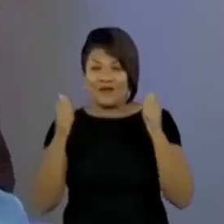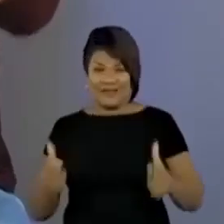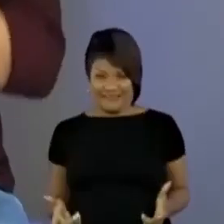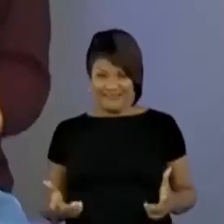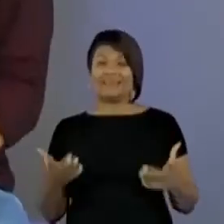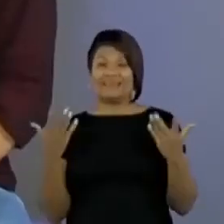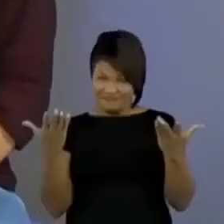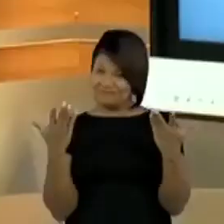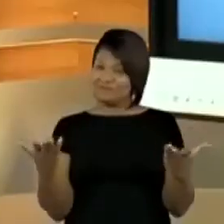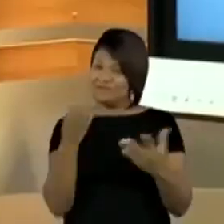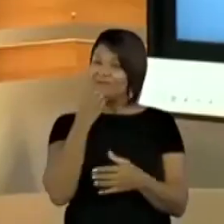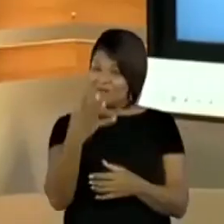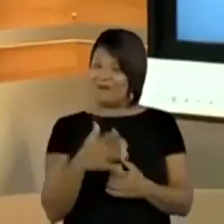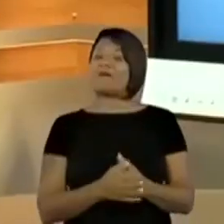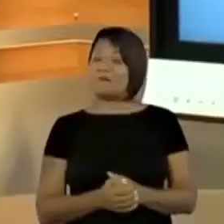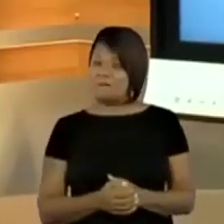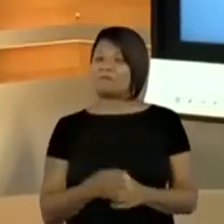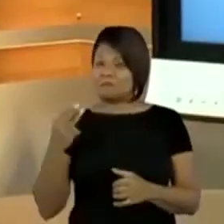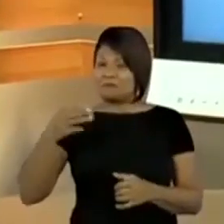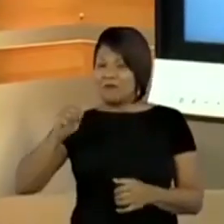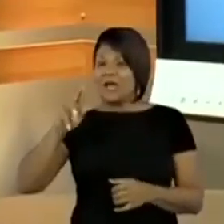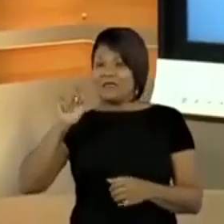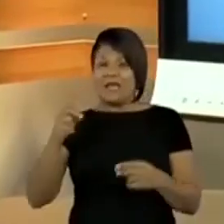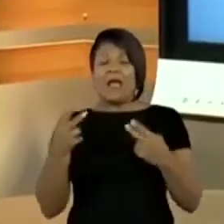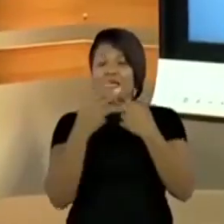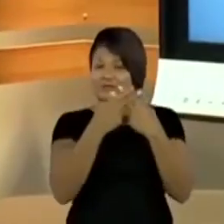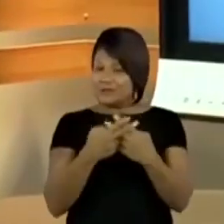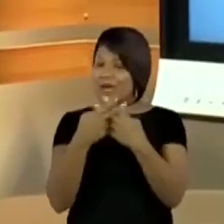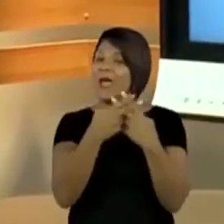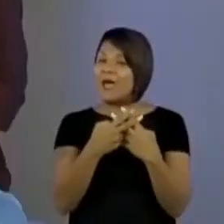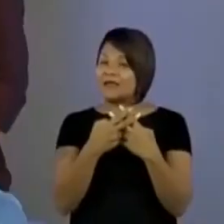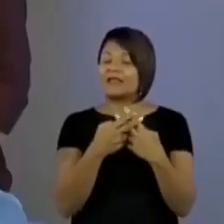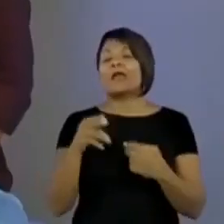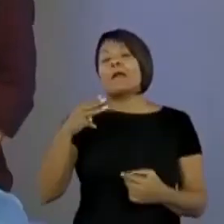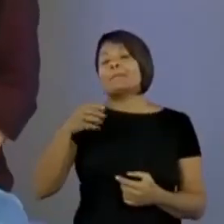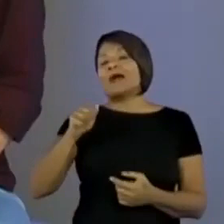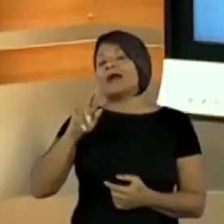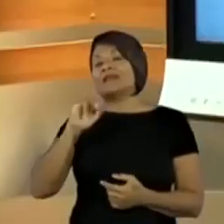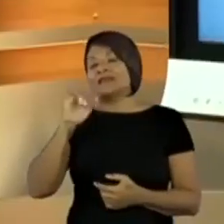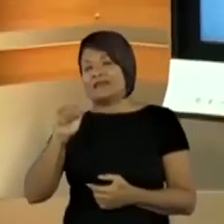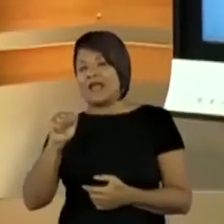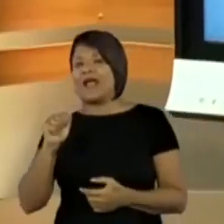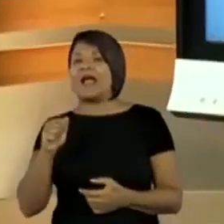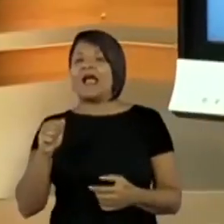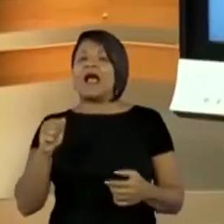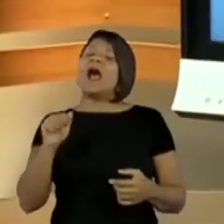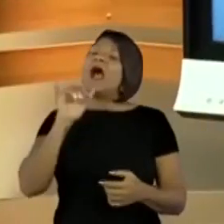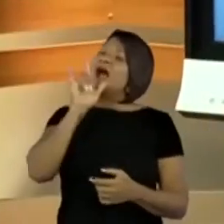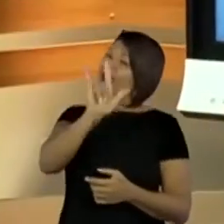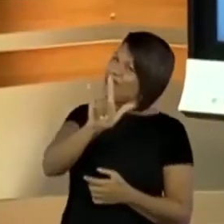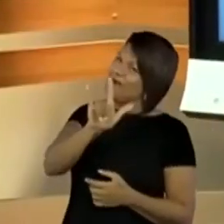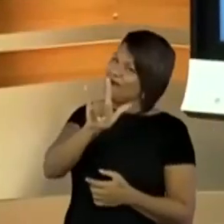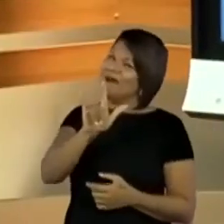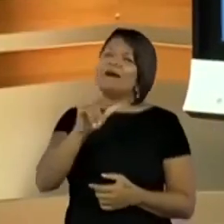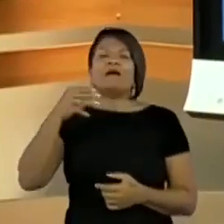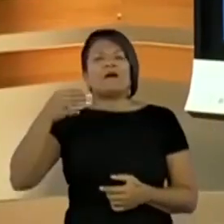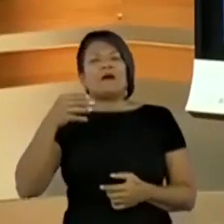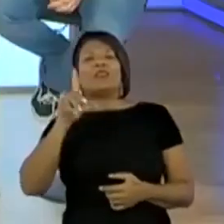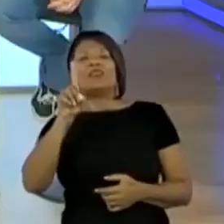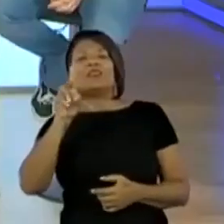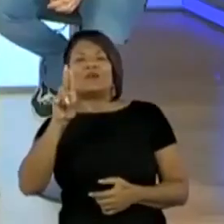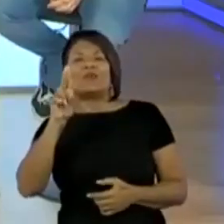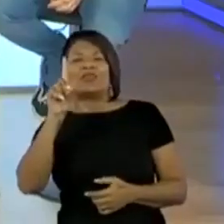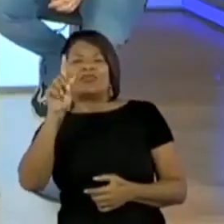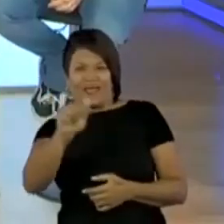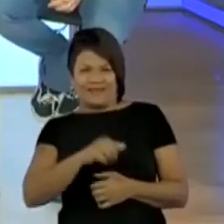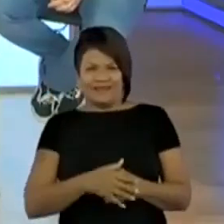no nível. Olha, hashtag, como é o nome? Maria Eduarda. Te amo, Duda, te amo. Você aqui, ó. O Enzo falou